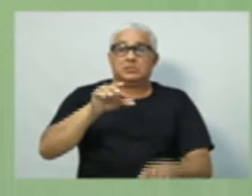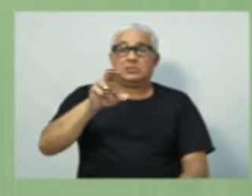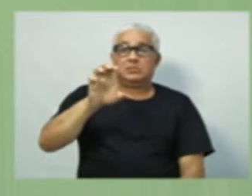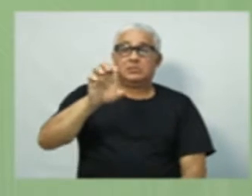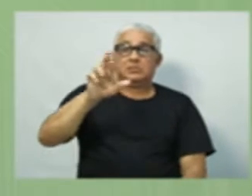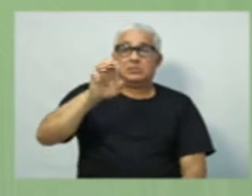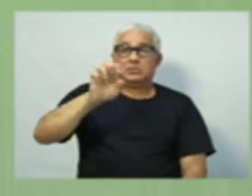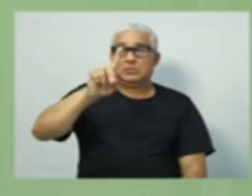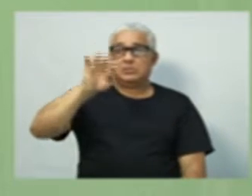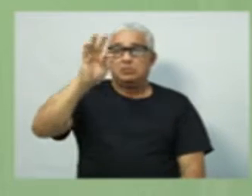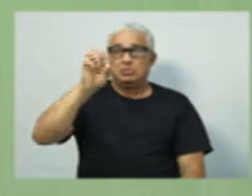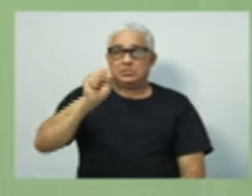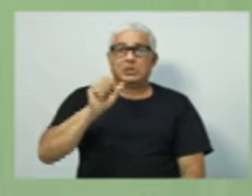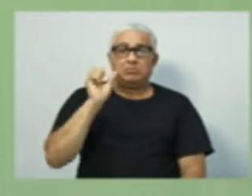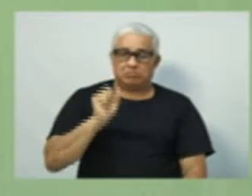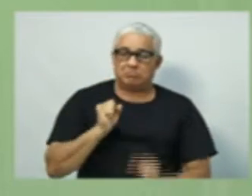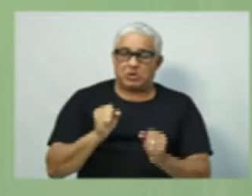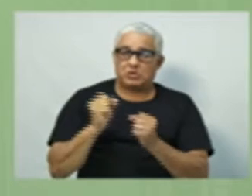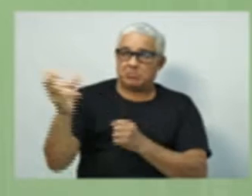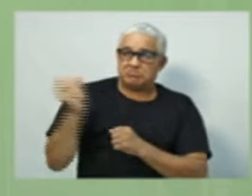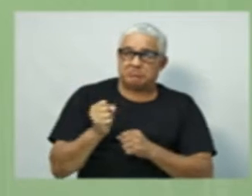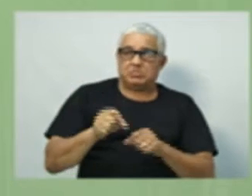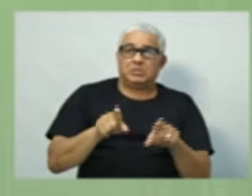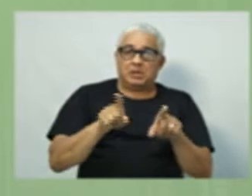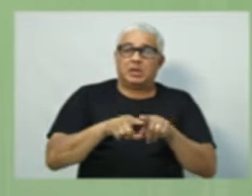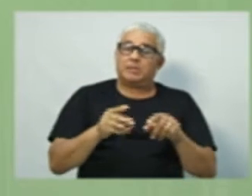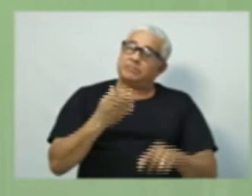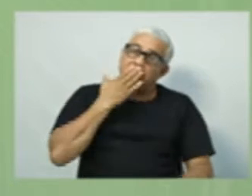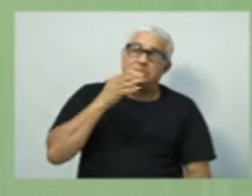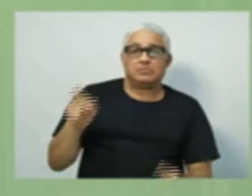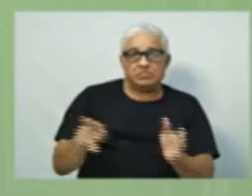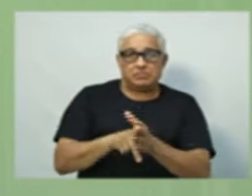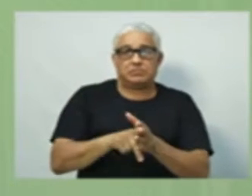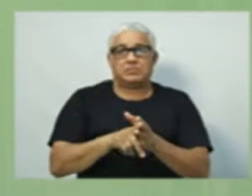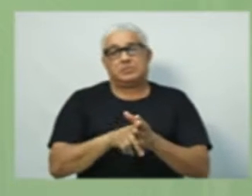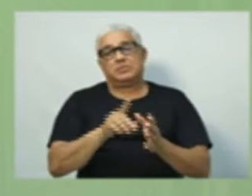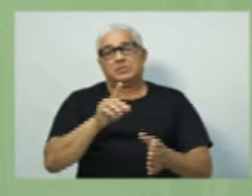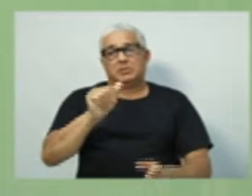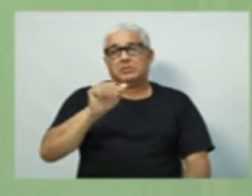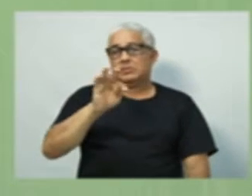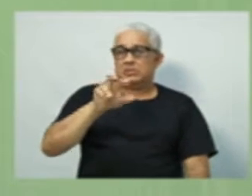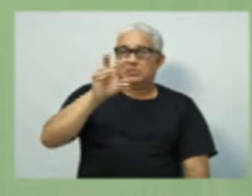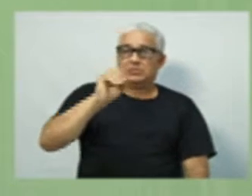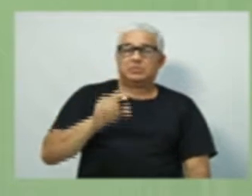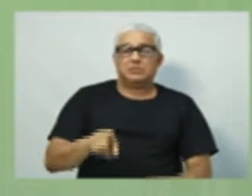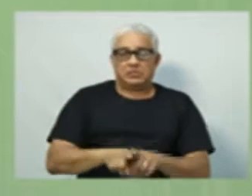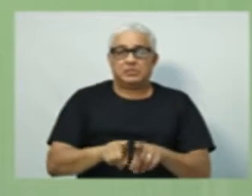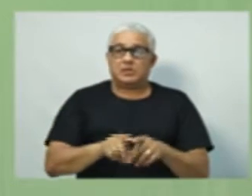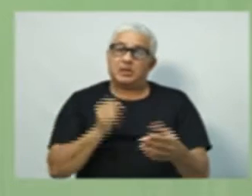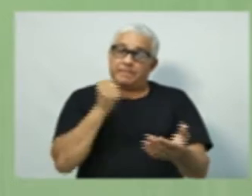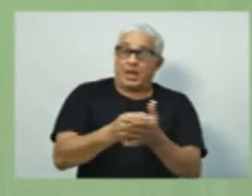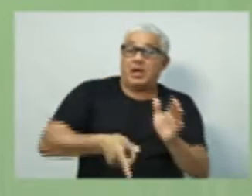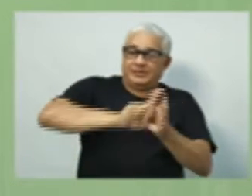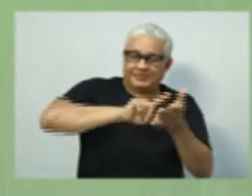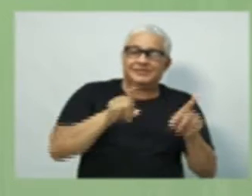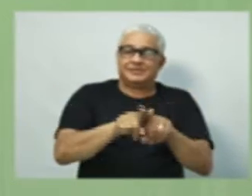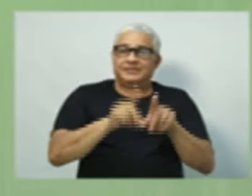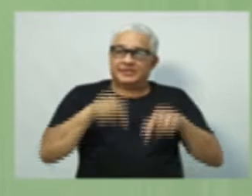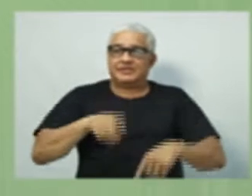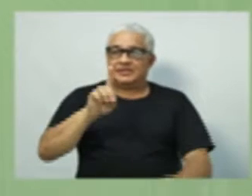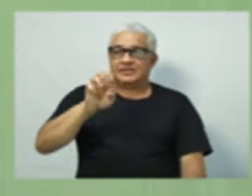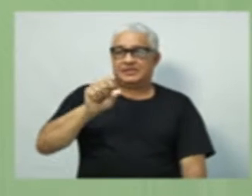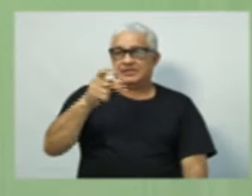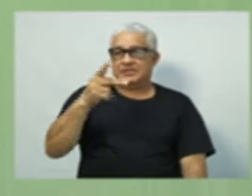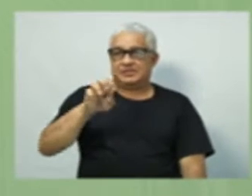crédito aqui em possa recuperar é um tipo de ativo uma despesa que o pago antecipadamente é um tipo de ativo adiantamentos a